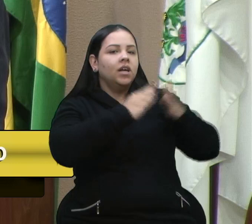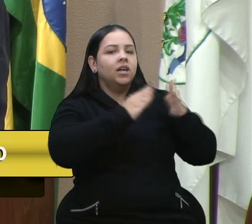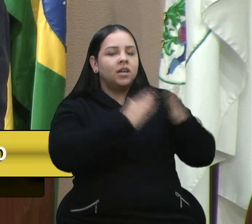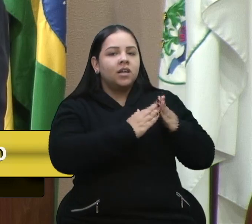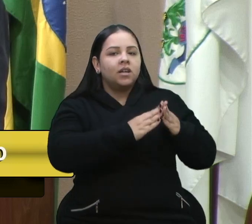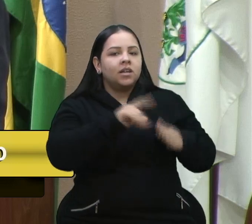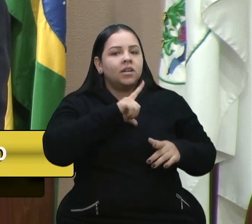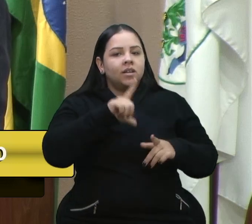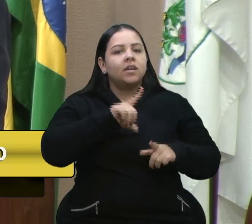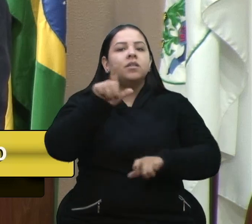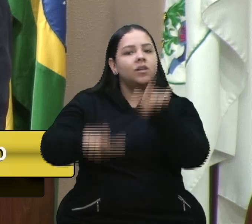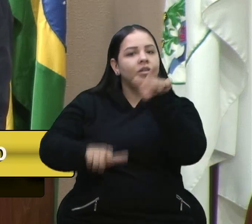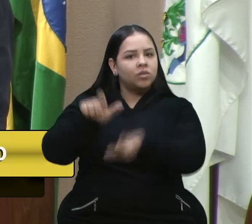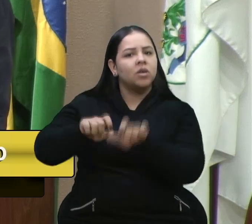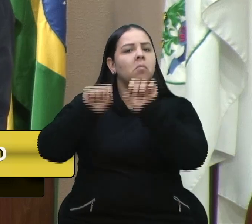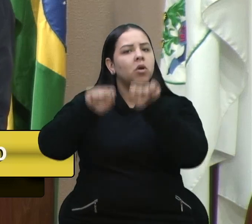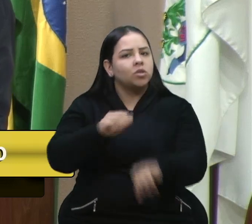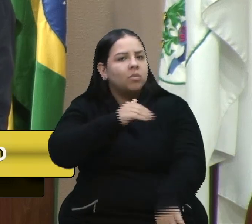estradas.